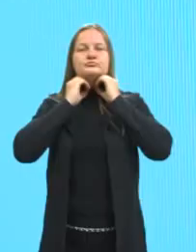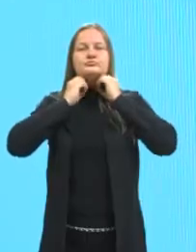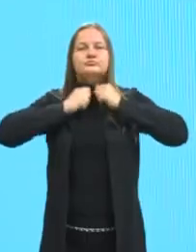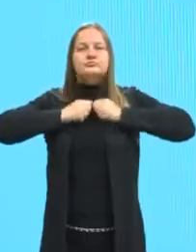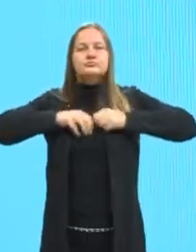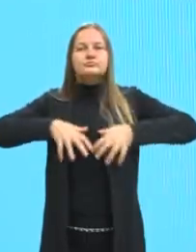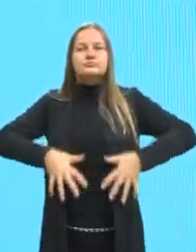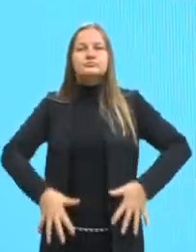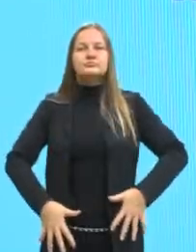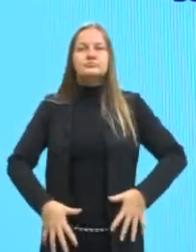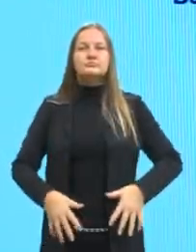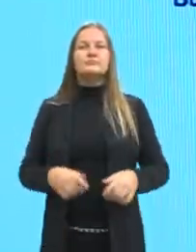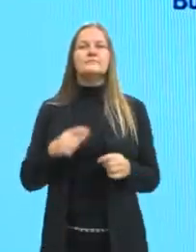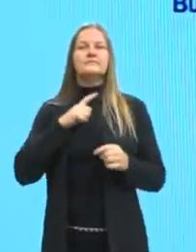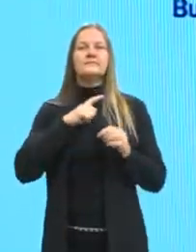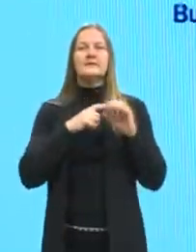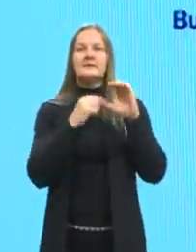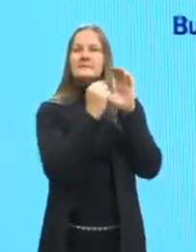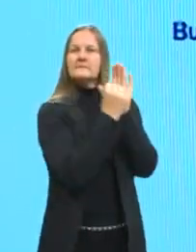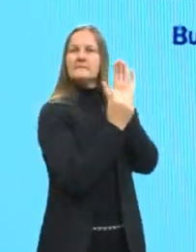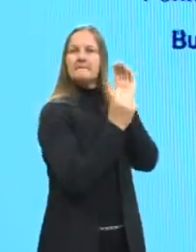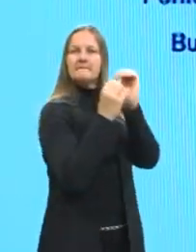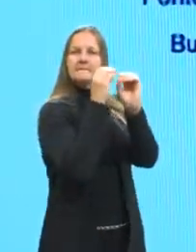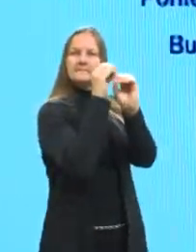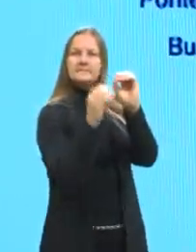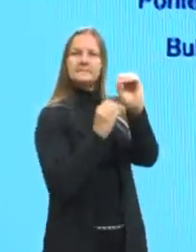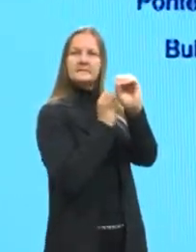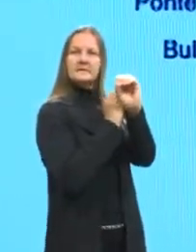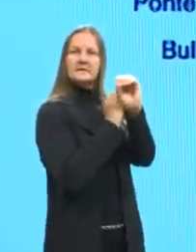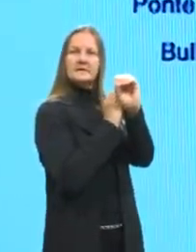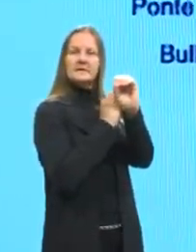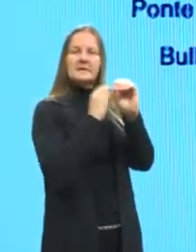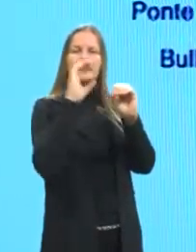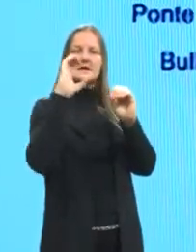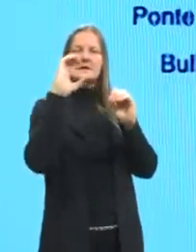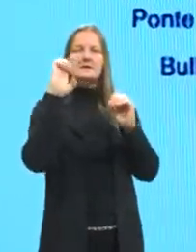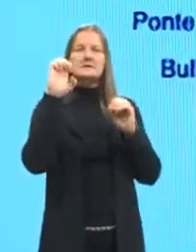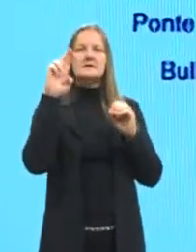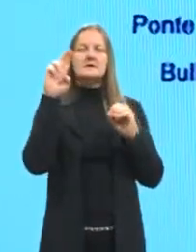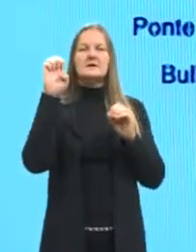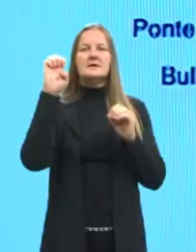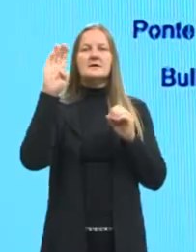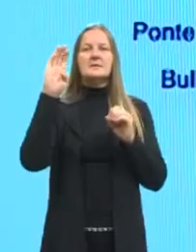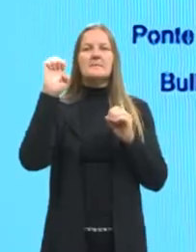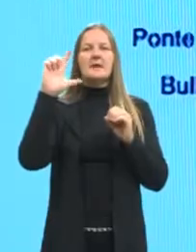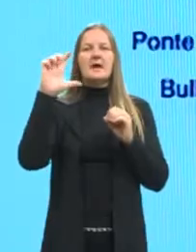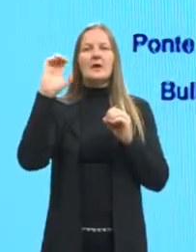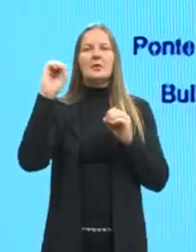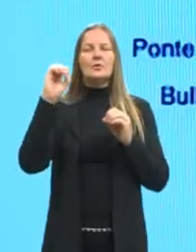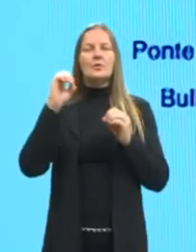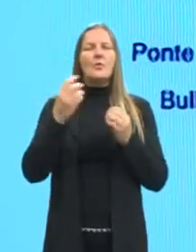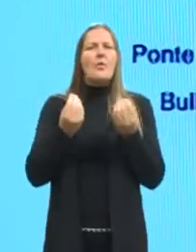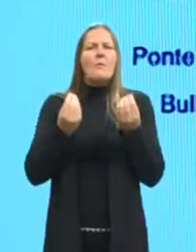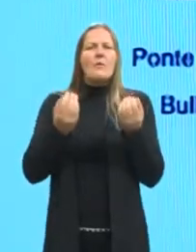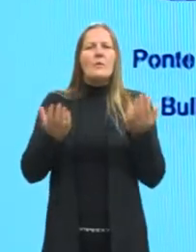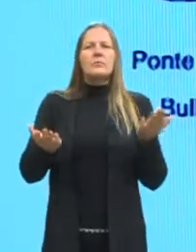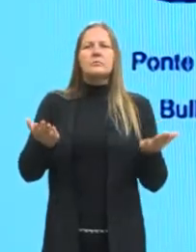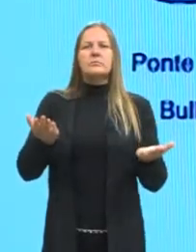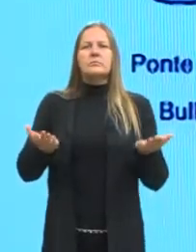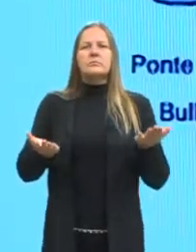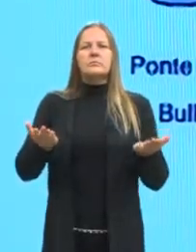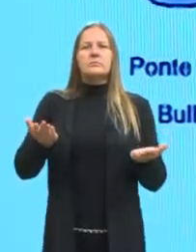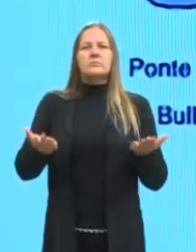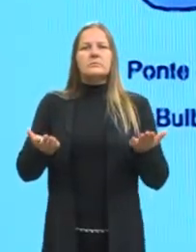a ser belo que essa parte aqui mais na nuca ele está relacionado ao controle de equilíbrio e